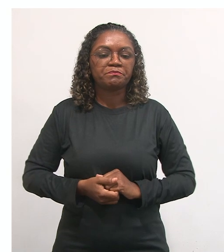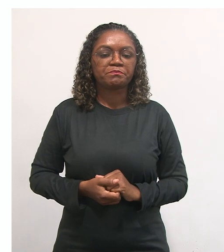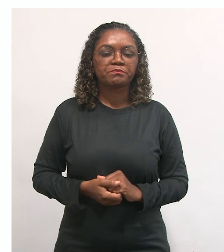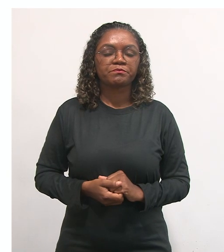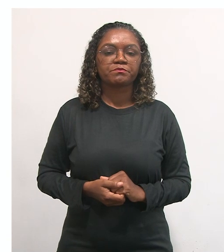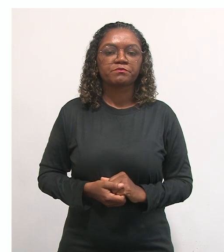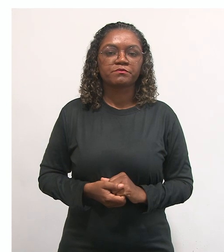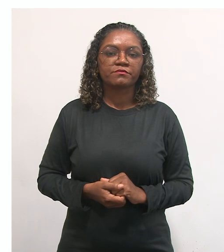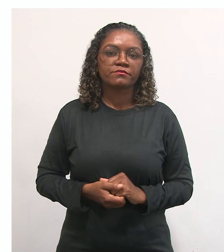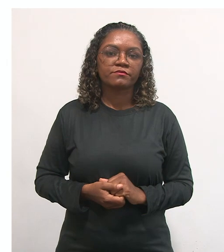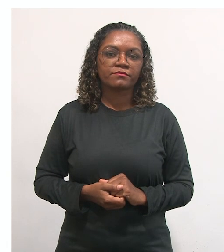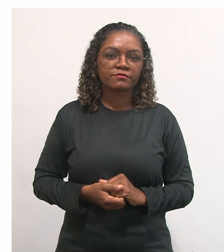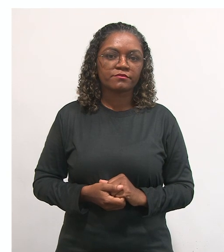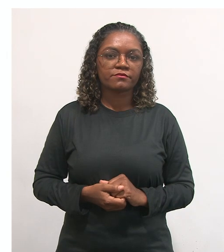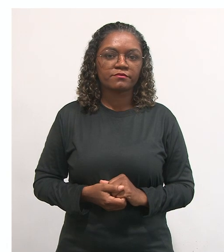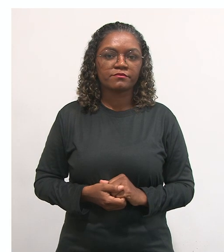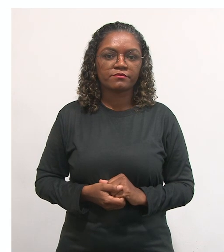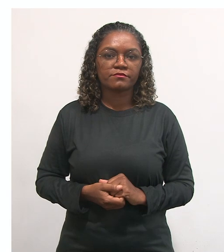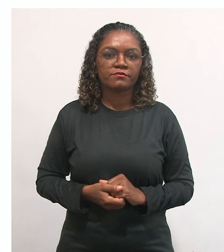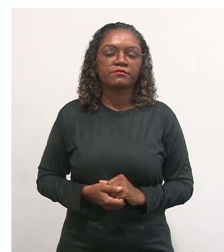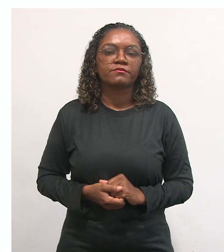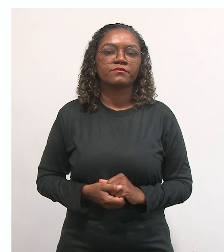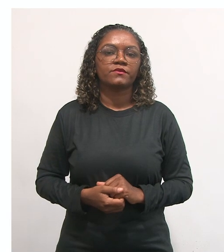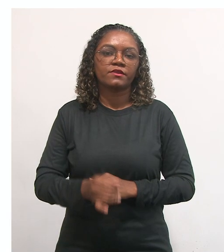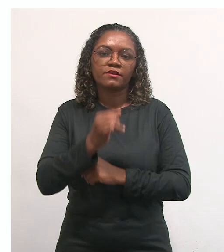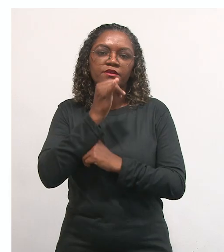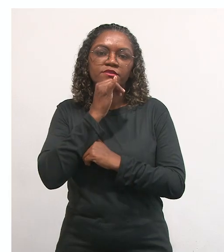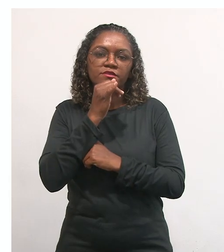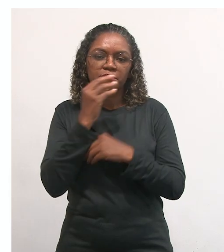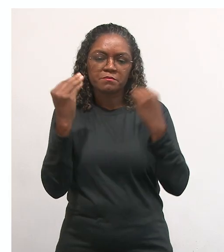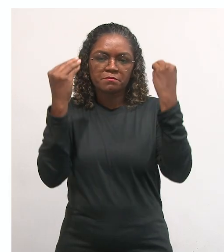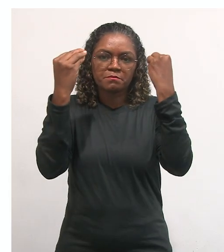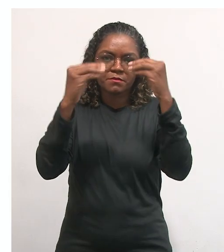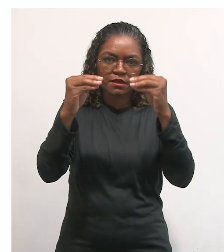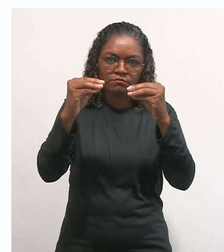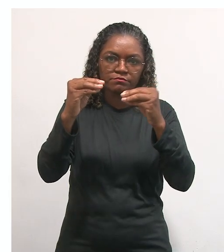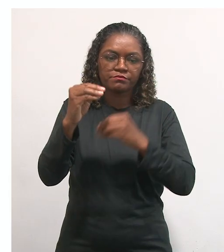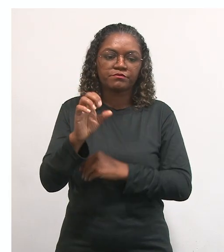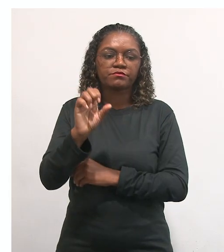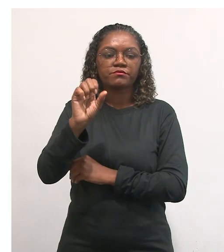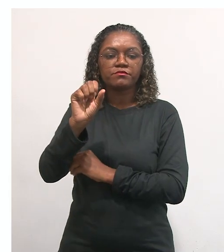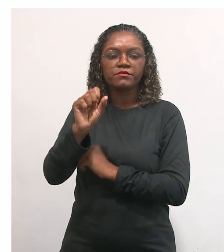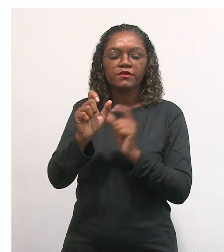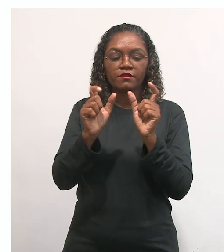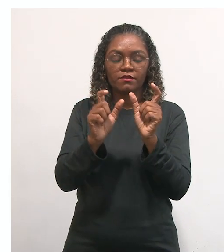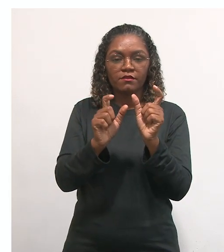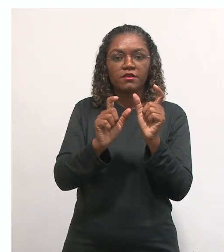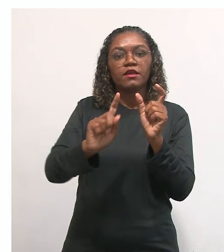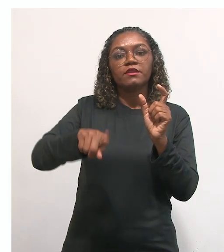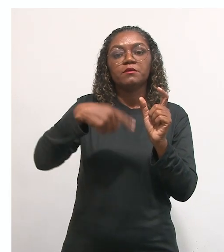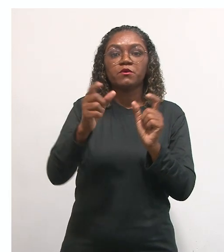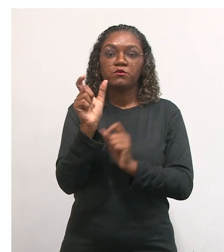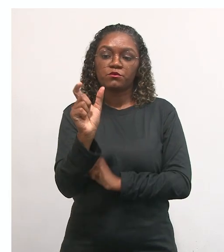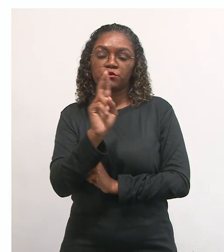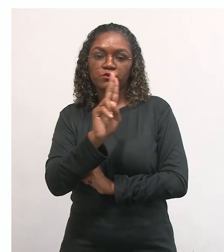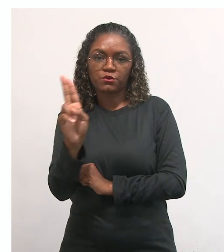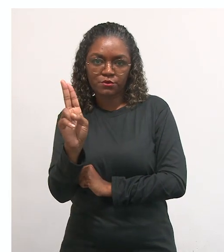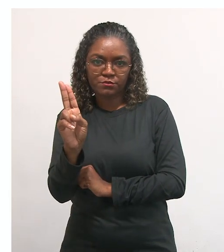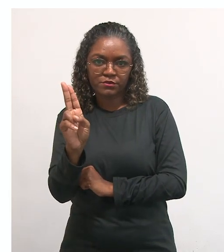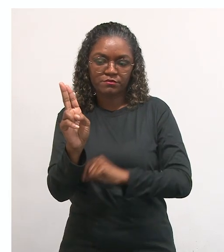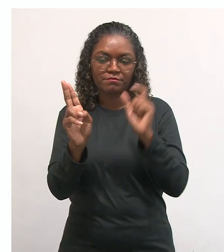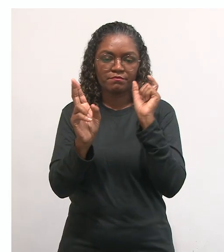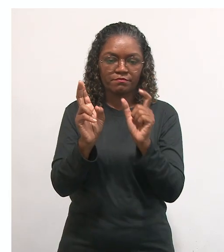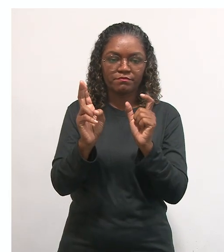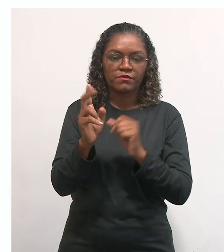quando a gente coloca lá nas referências a gente vai colocar aqui ó o sobrenome aí depois o primeiro nome